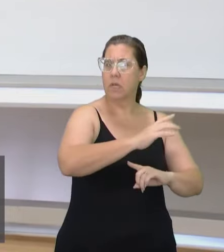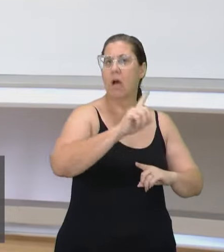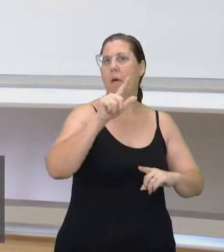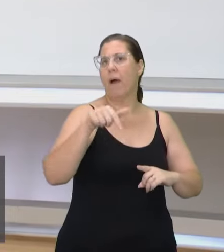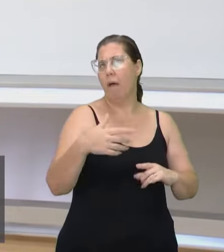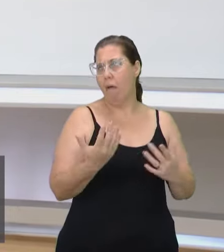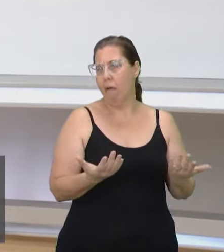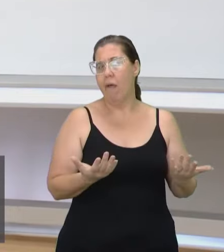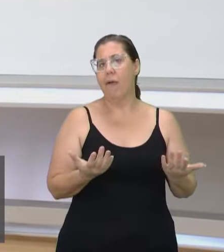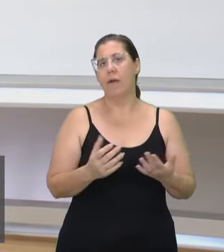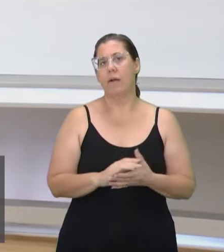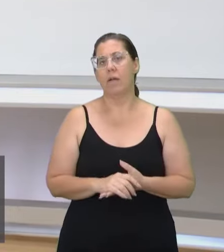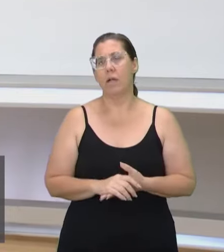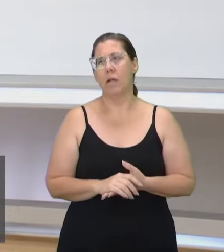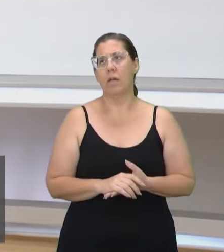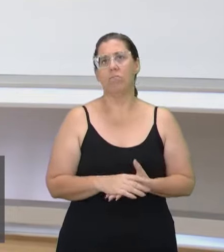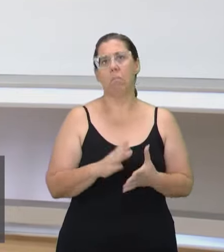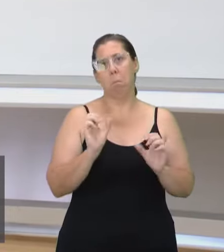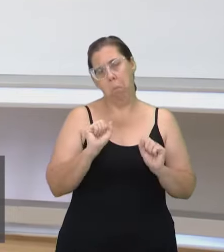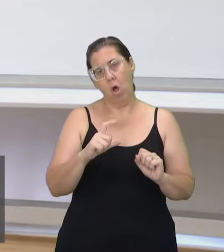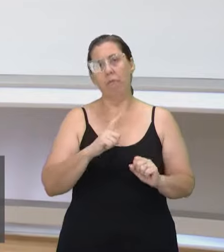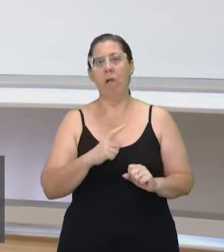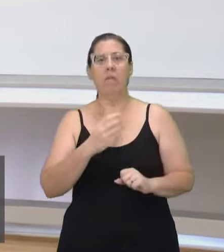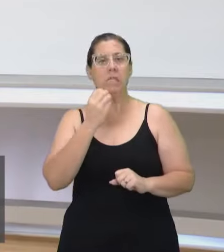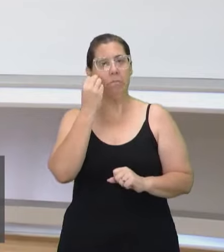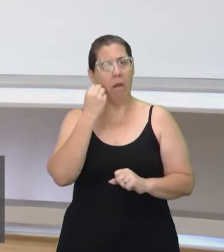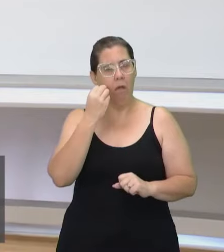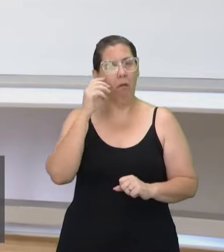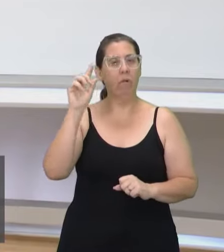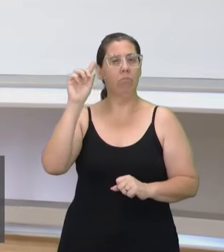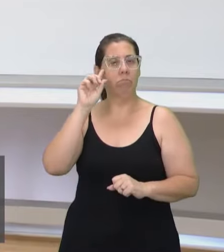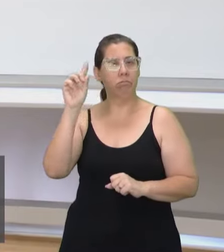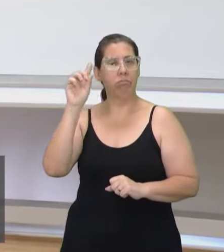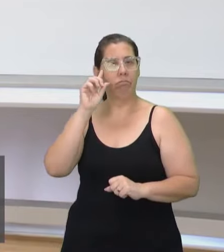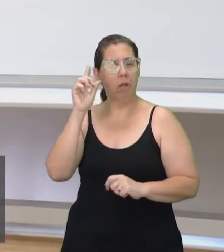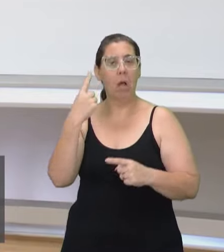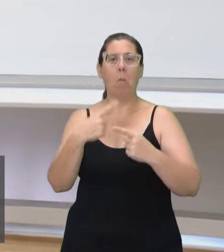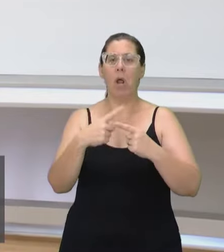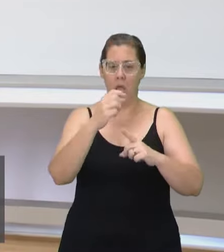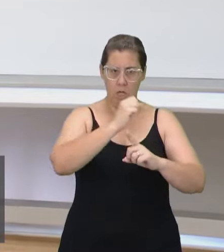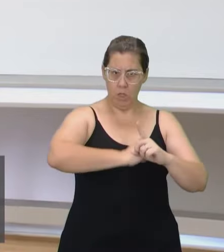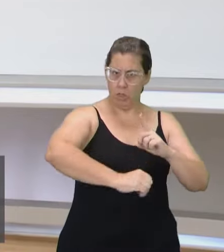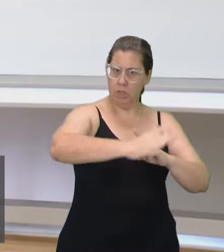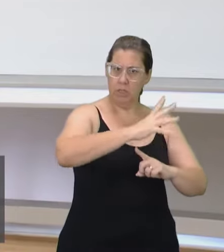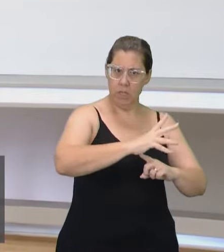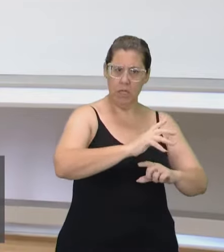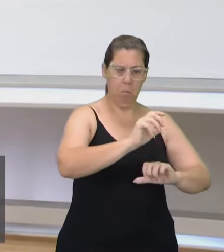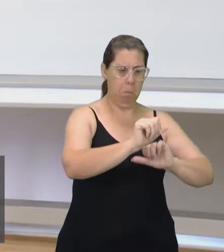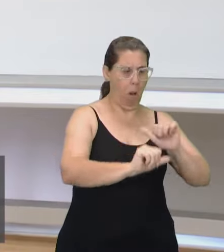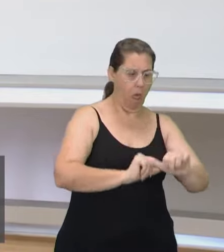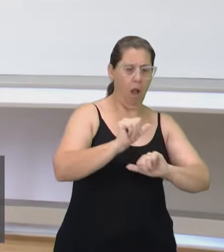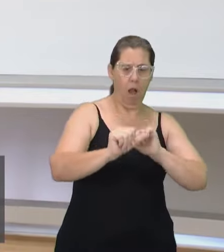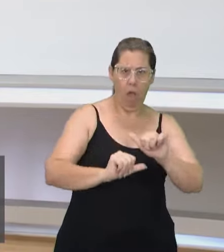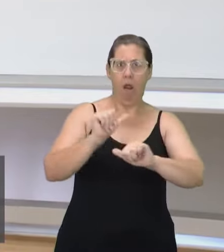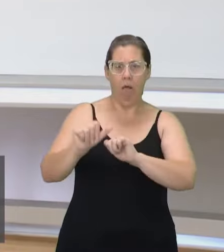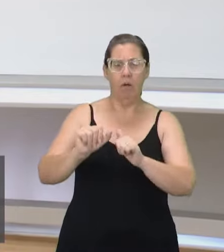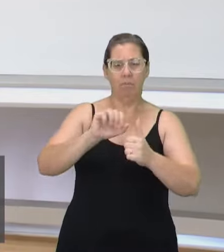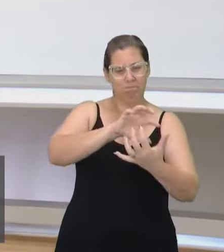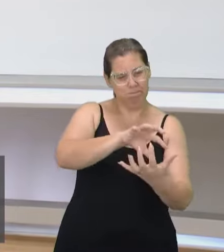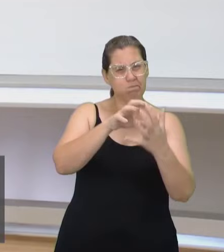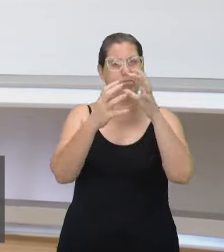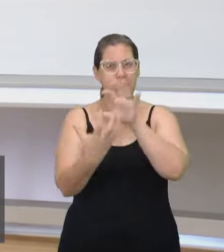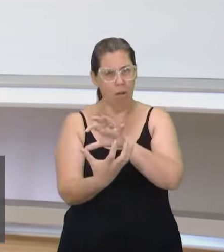gente pode viver a cada dia, porque a sociedade ela também está em constante transformação, isso